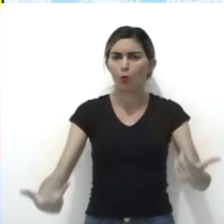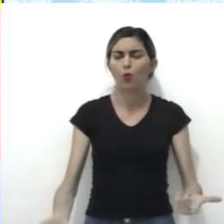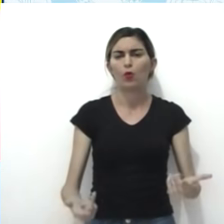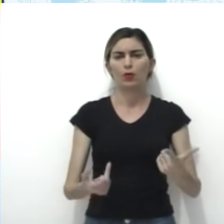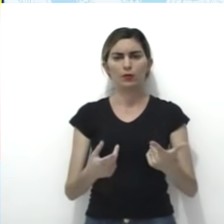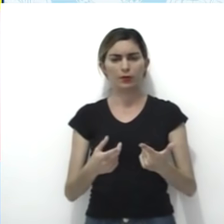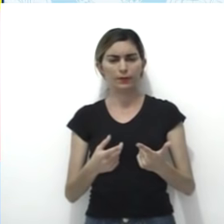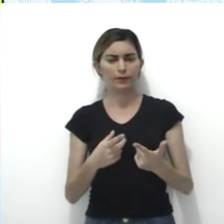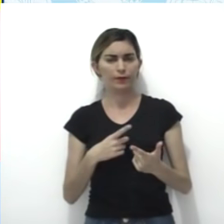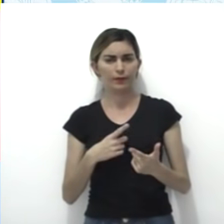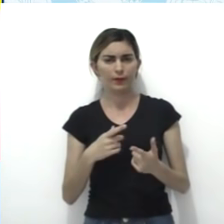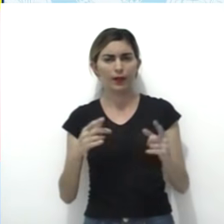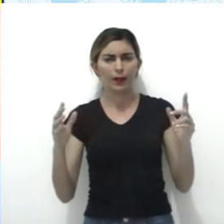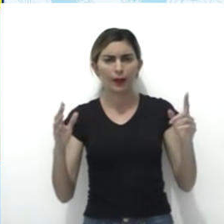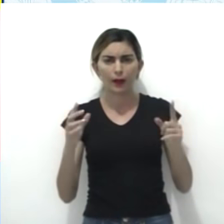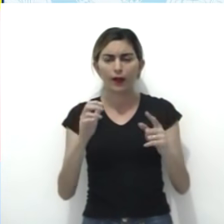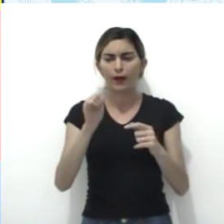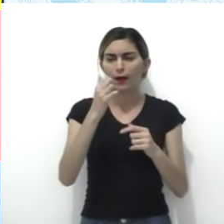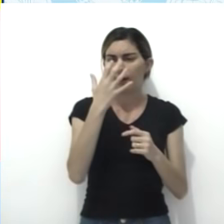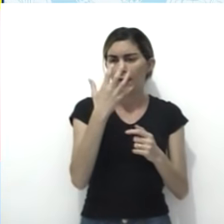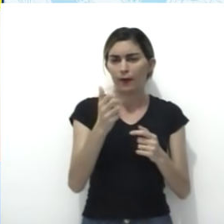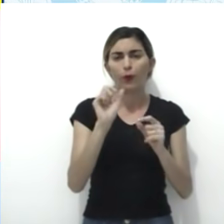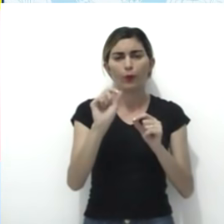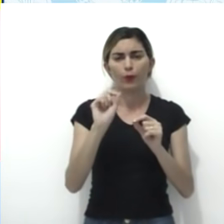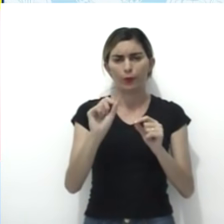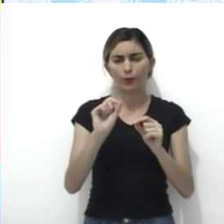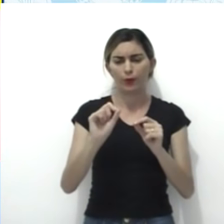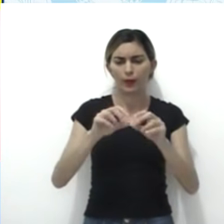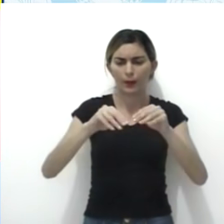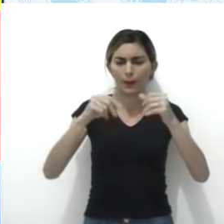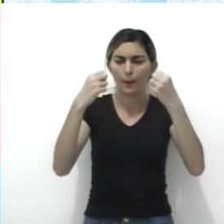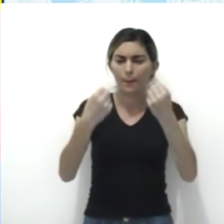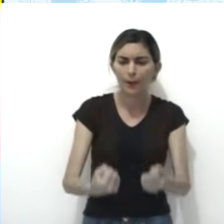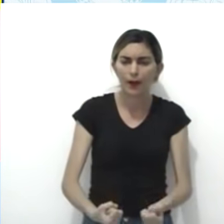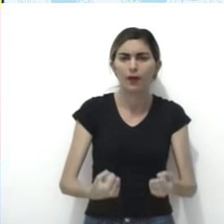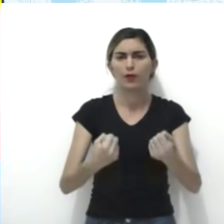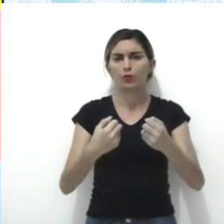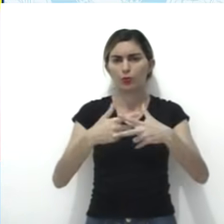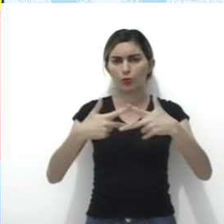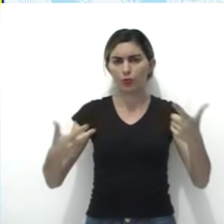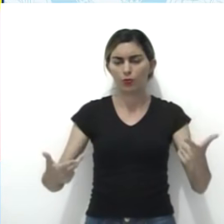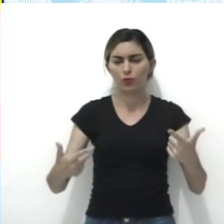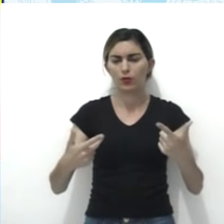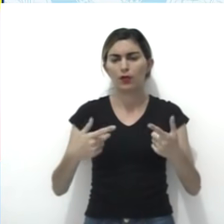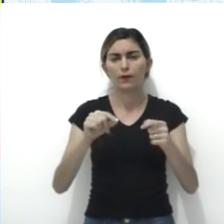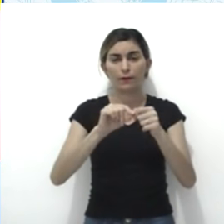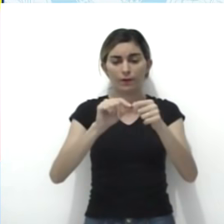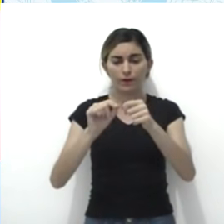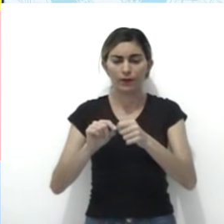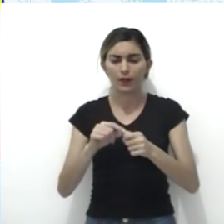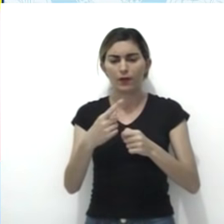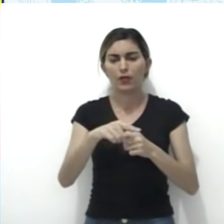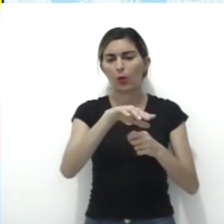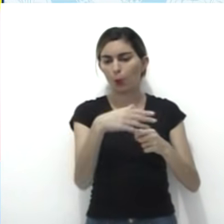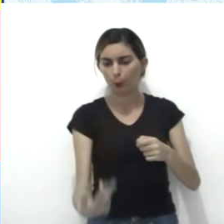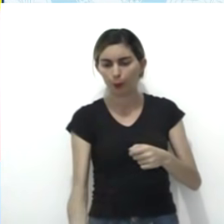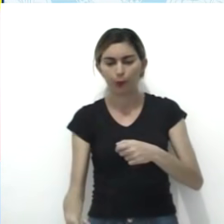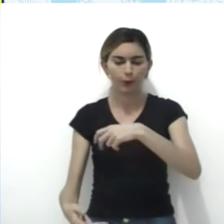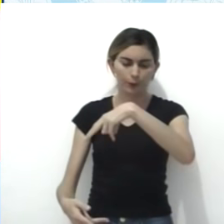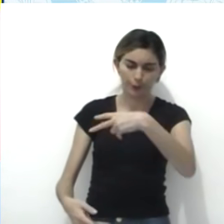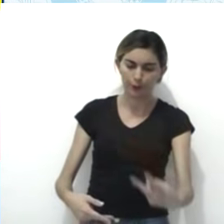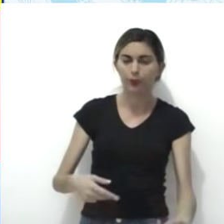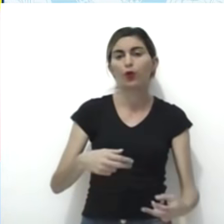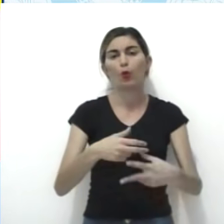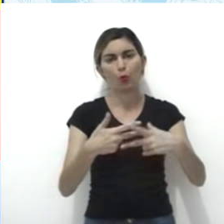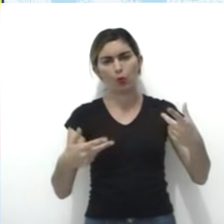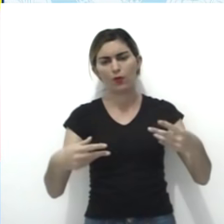físicos se atraem atração gravitacional da terra confere peso aos objetos e faz com que estes